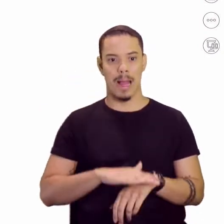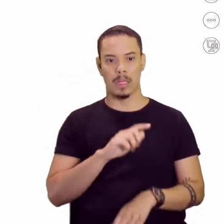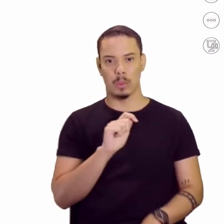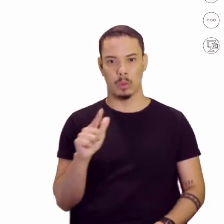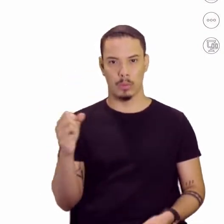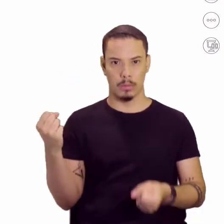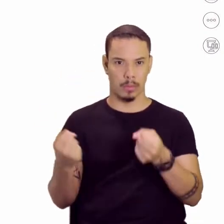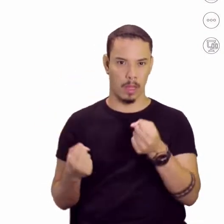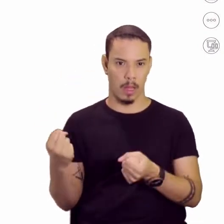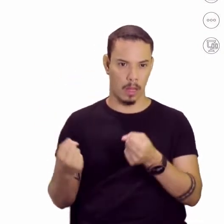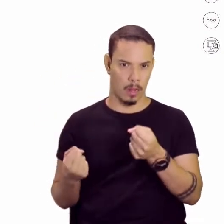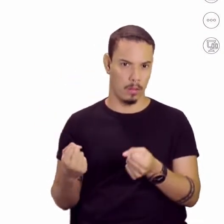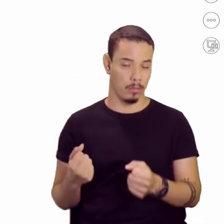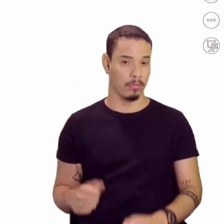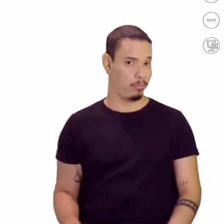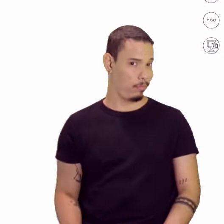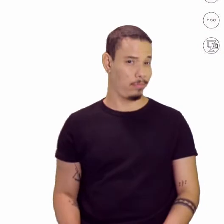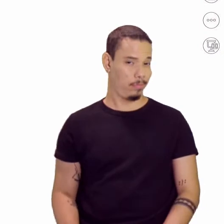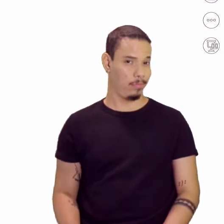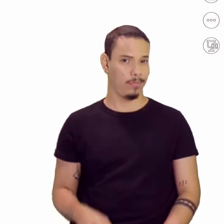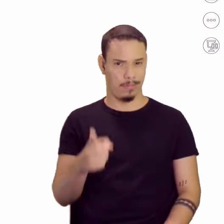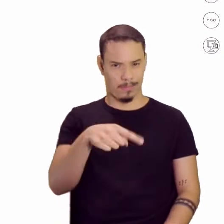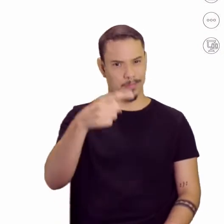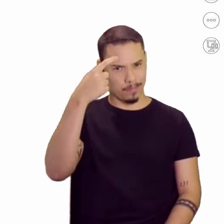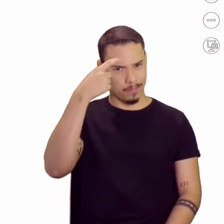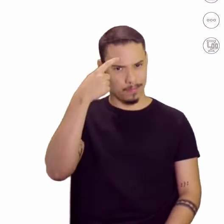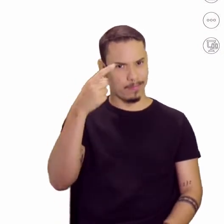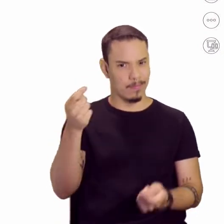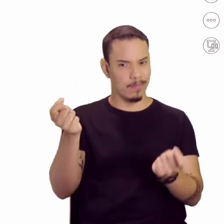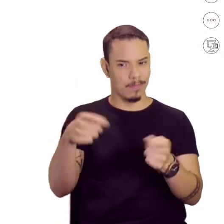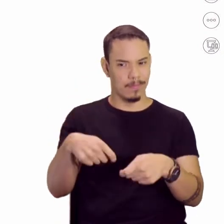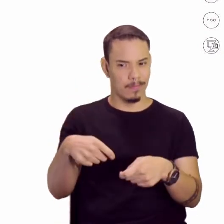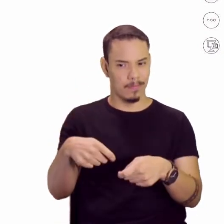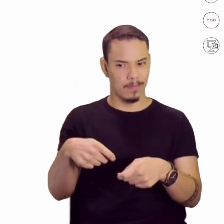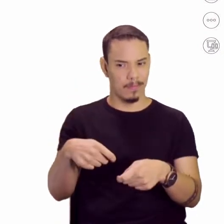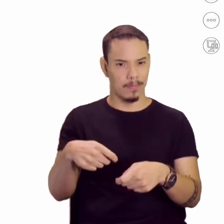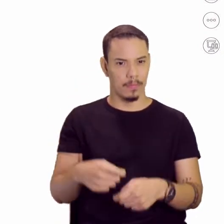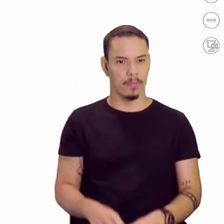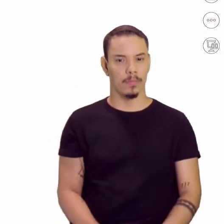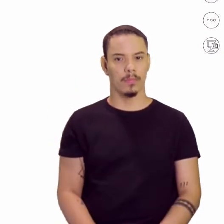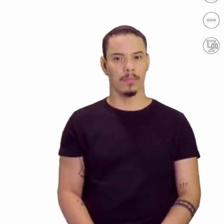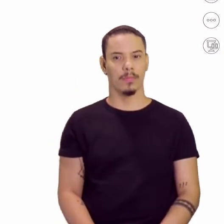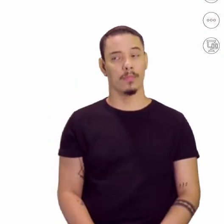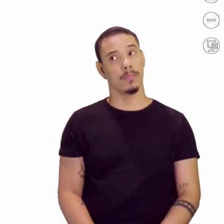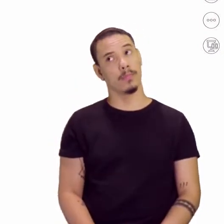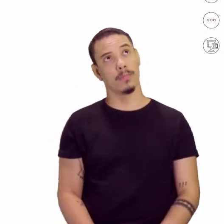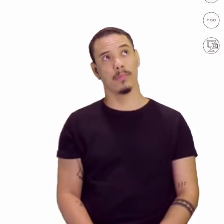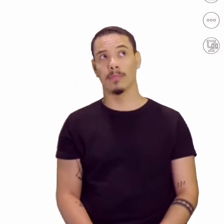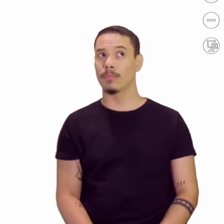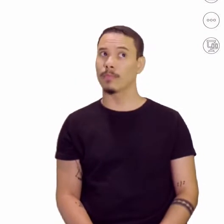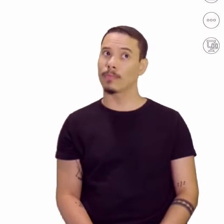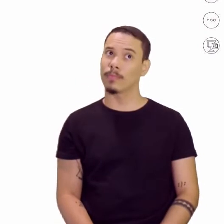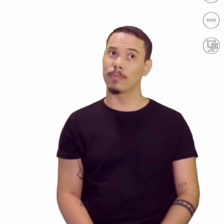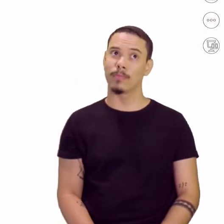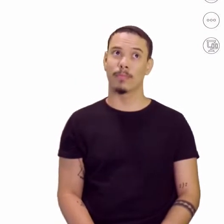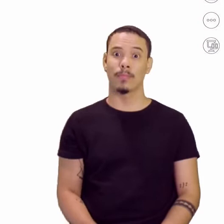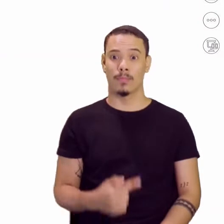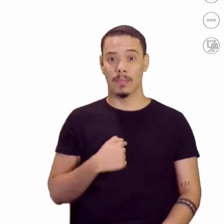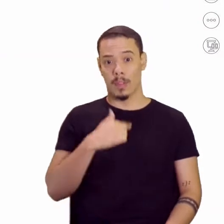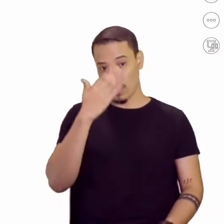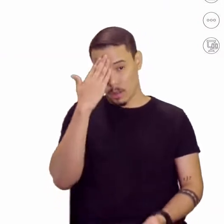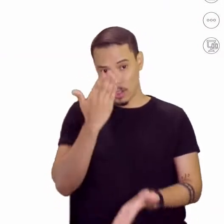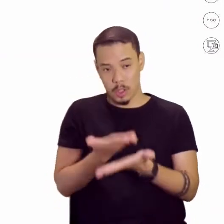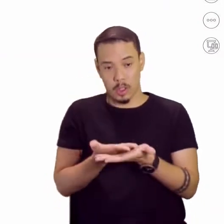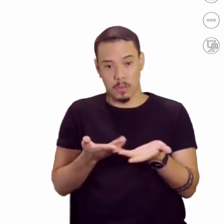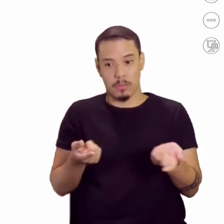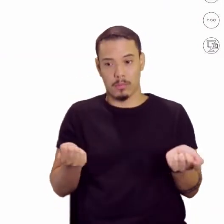que a moeda consegue acelerar mais? Será? Será, Décio? Eu acredito que é possível. Olha